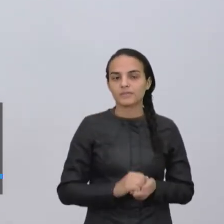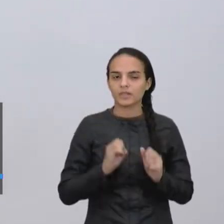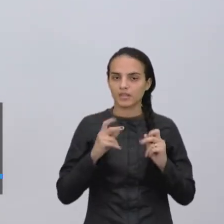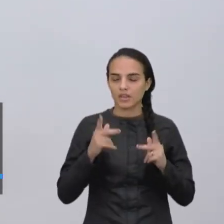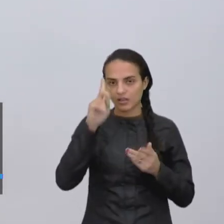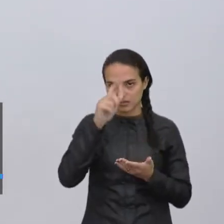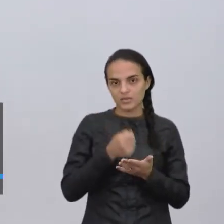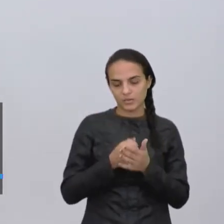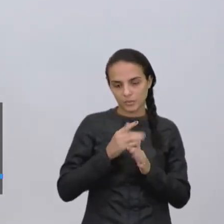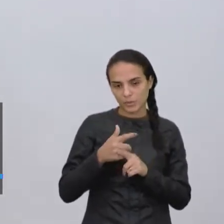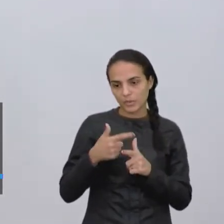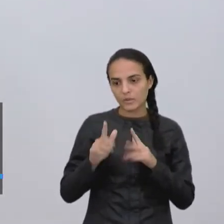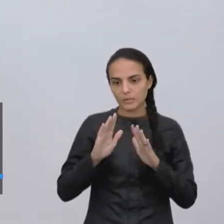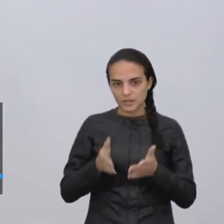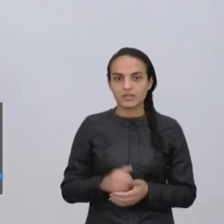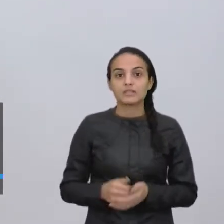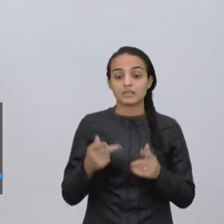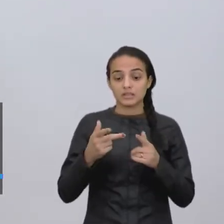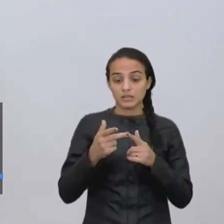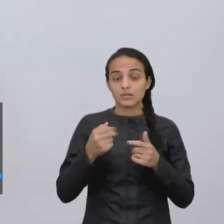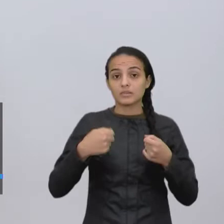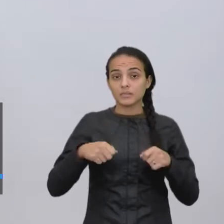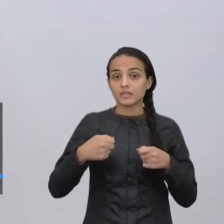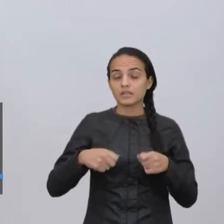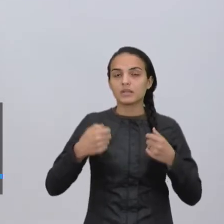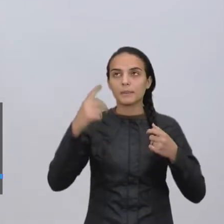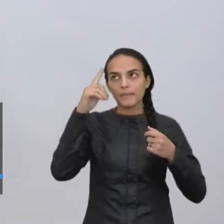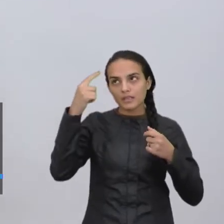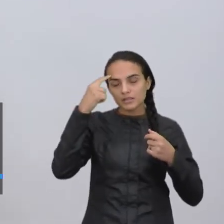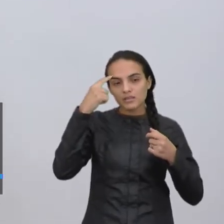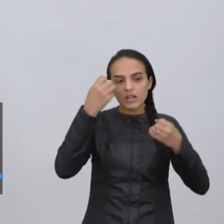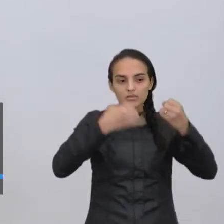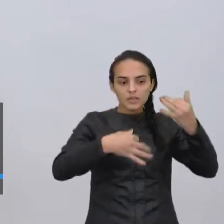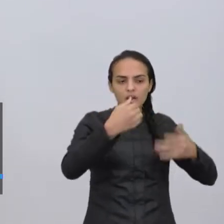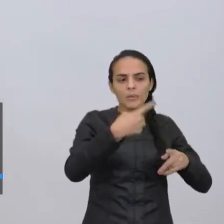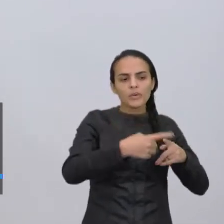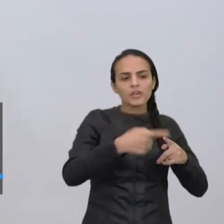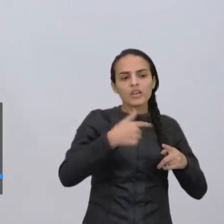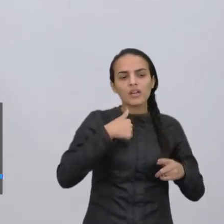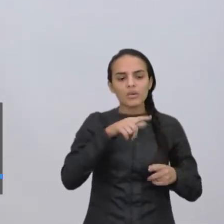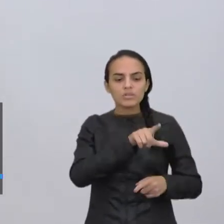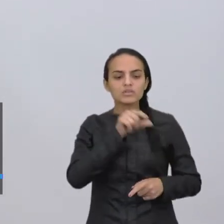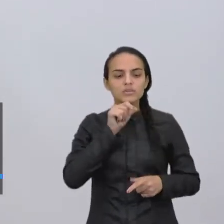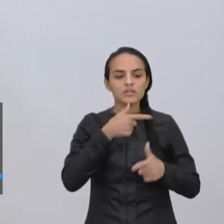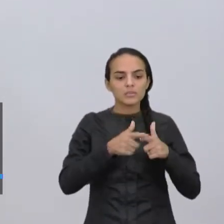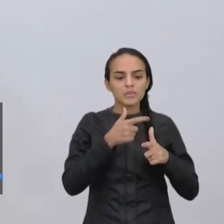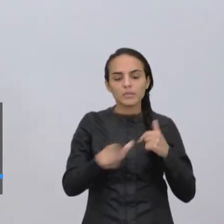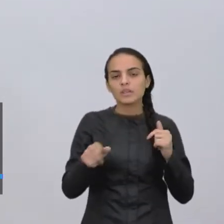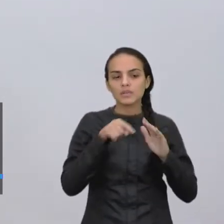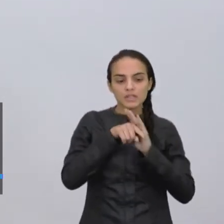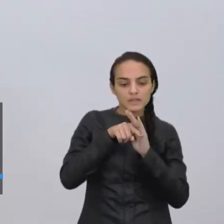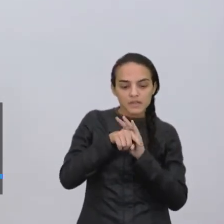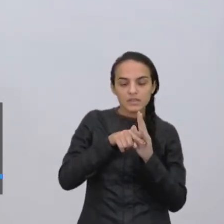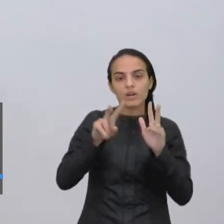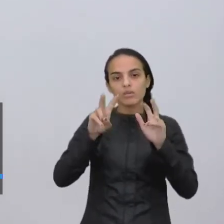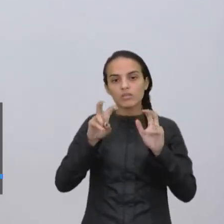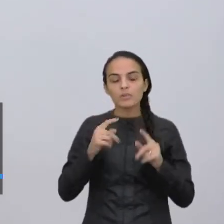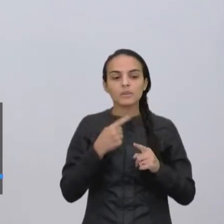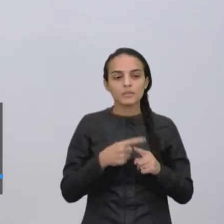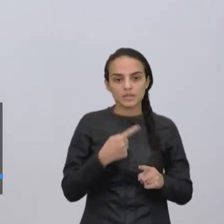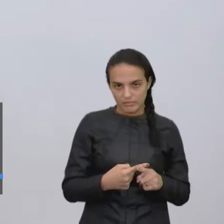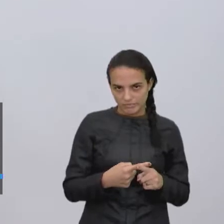qual é o problema. Segundo, a gente tinha que pensar na justificativa. Por que eu escolhi esse problema? Por que eu vou investigar esse assunto? Então, essa